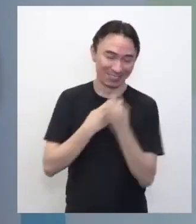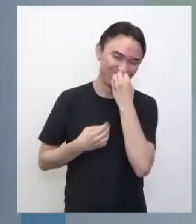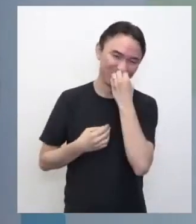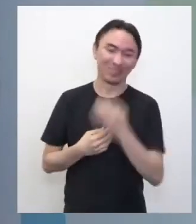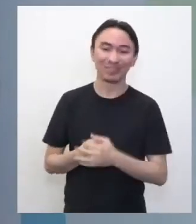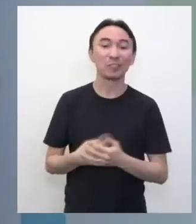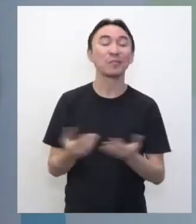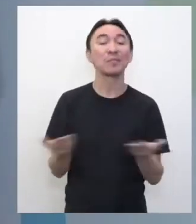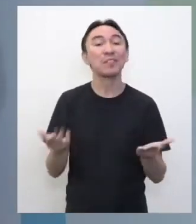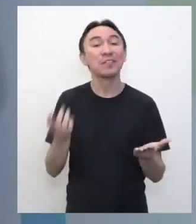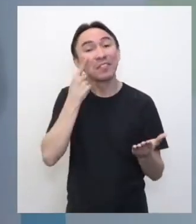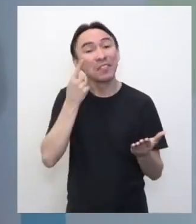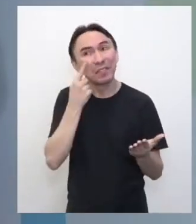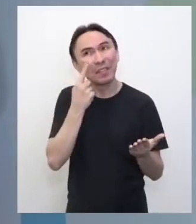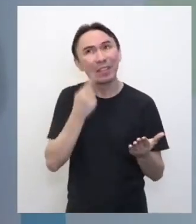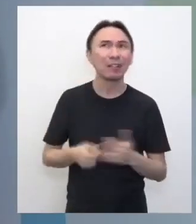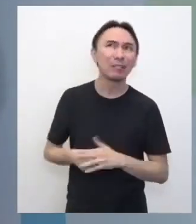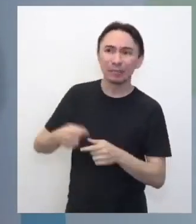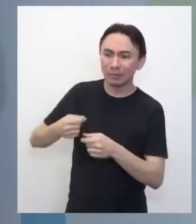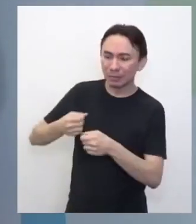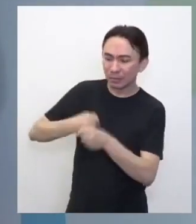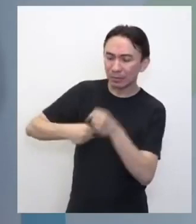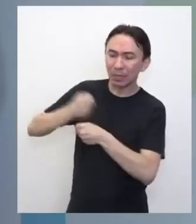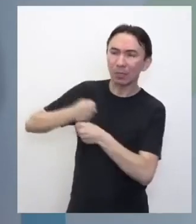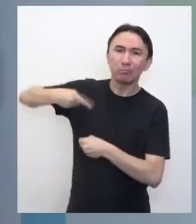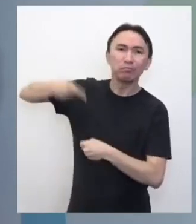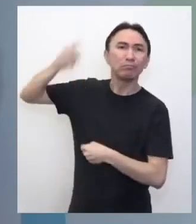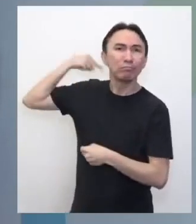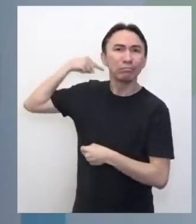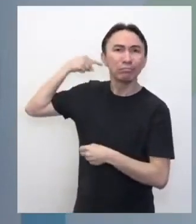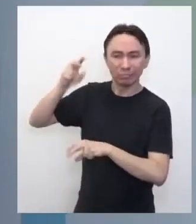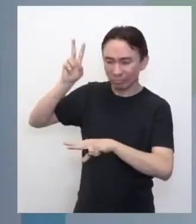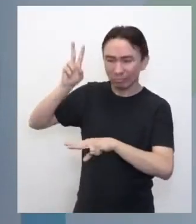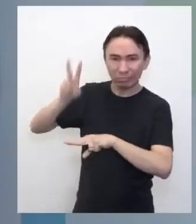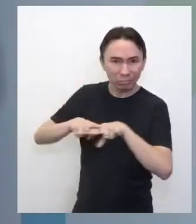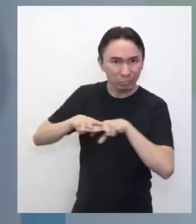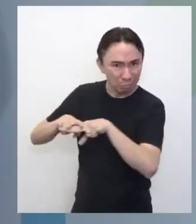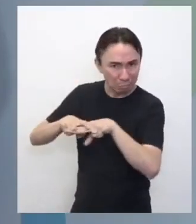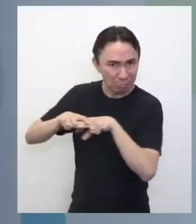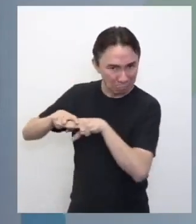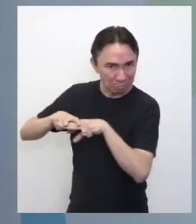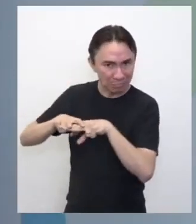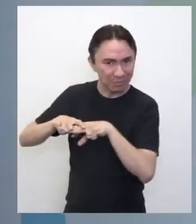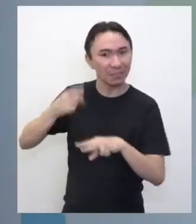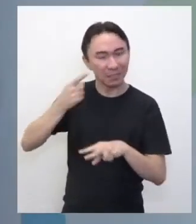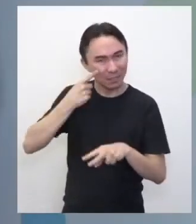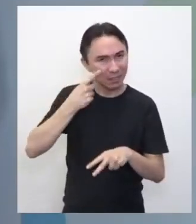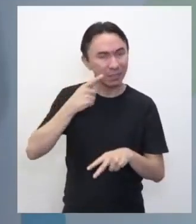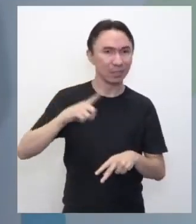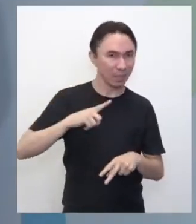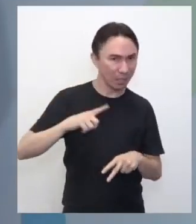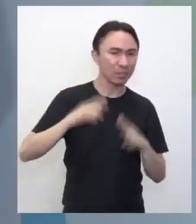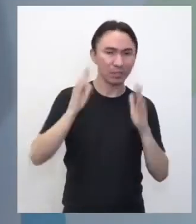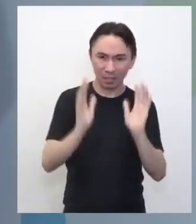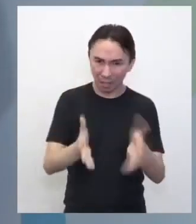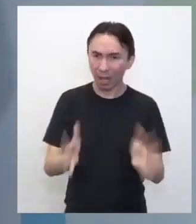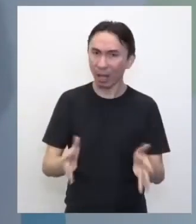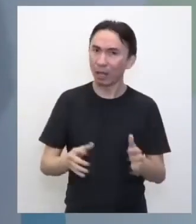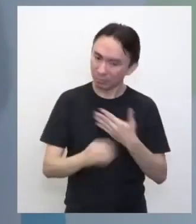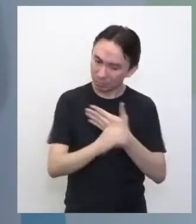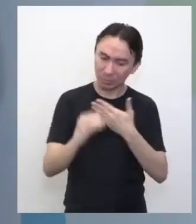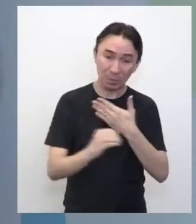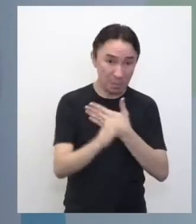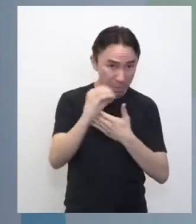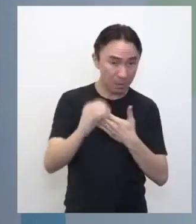um pouquinho de revisão do que foi um texto bem famoso que lemos várias vezes na segunda série do ano passado. Eu estava lá com vocês, quem estava aqui no Centro de Mídias